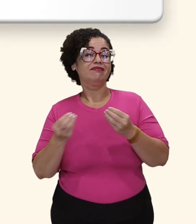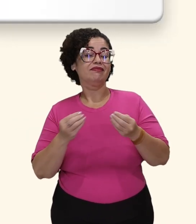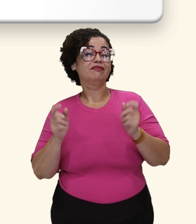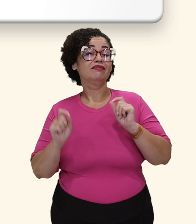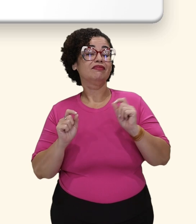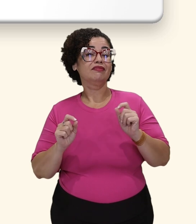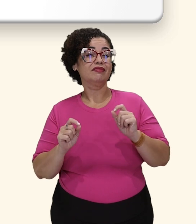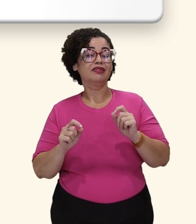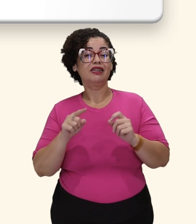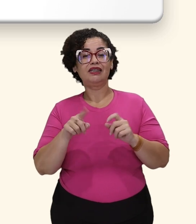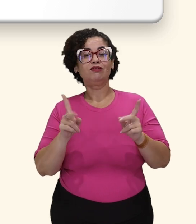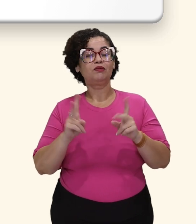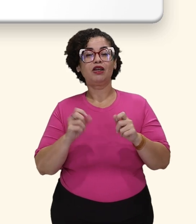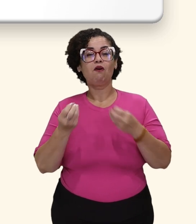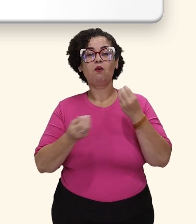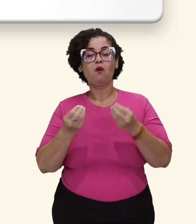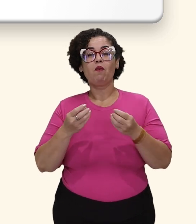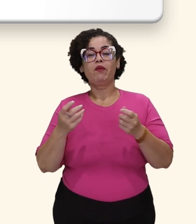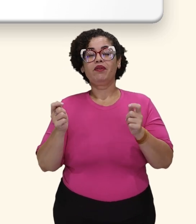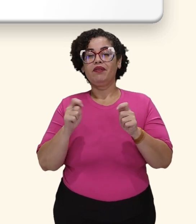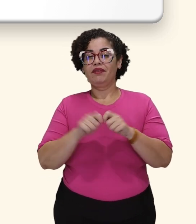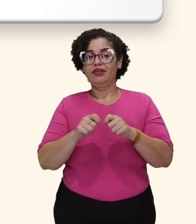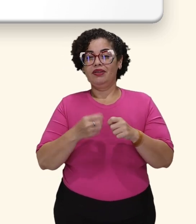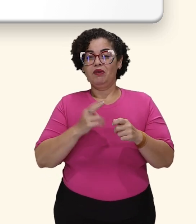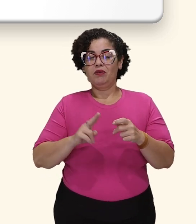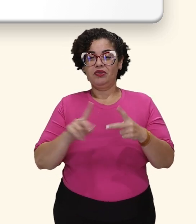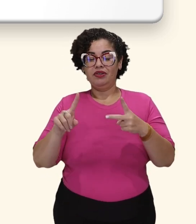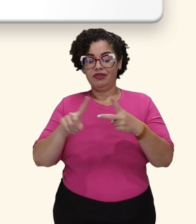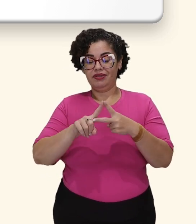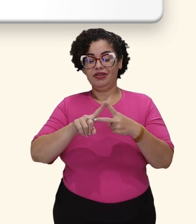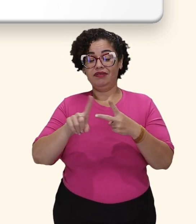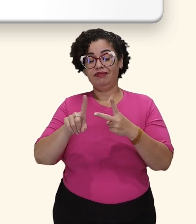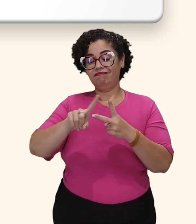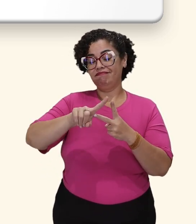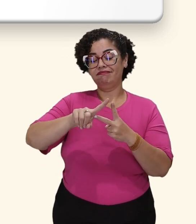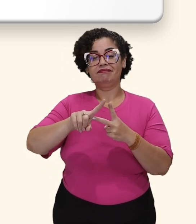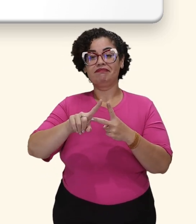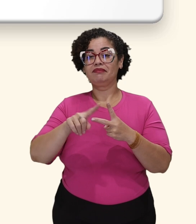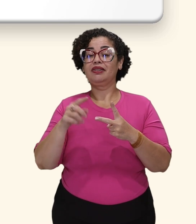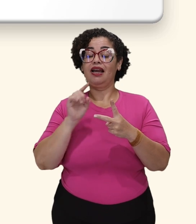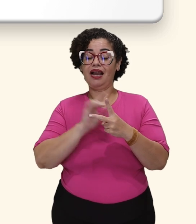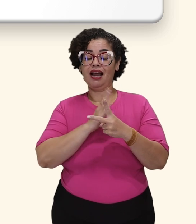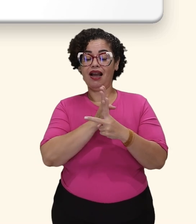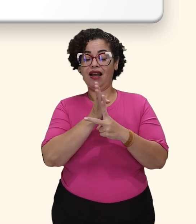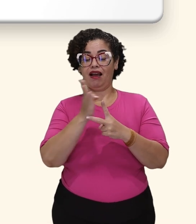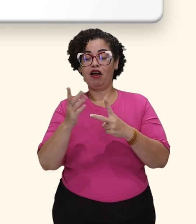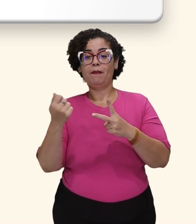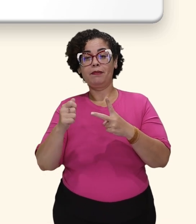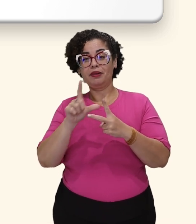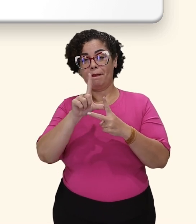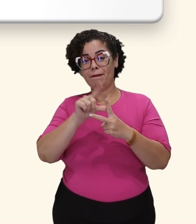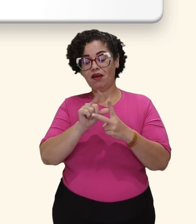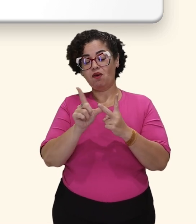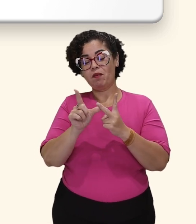Isso está relacionado ao que a gente chama de condição de existência do triângulo. Cada lado do triângulo tem que